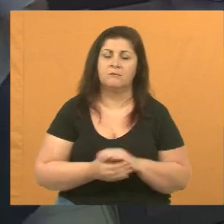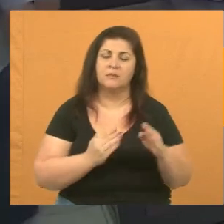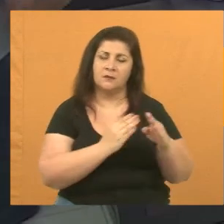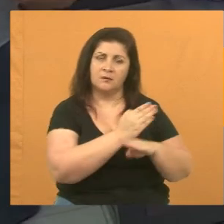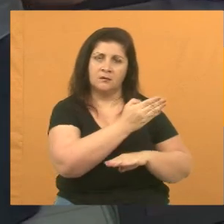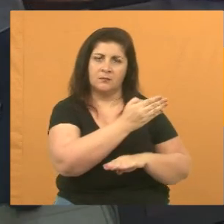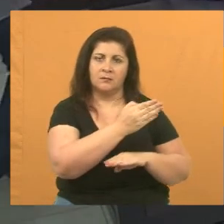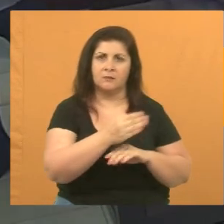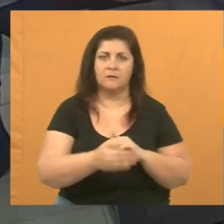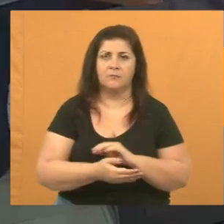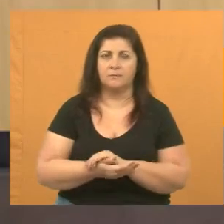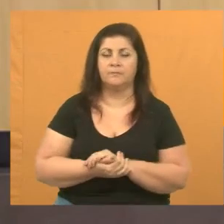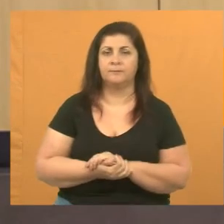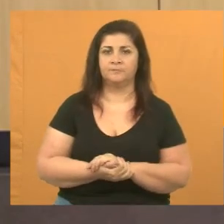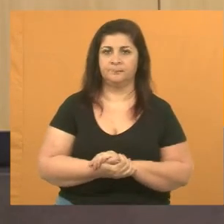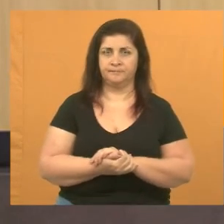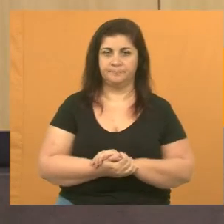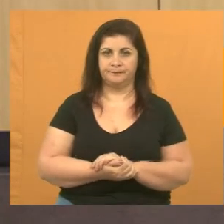04 aprovada.